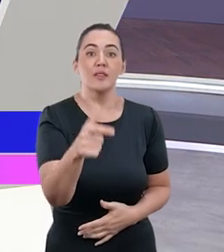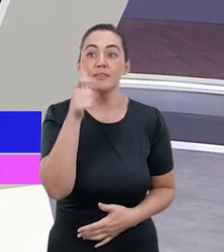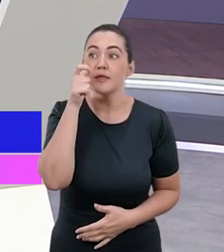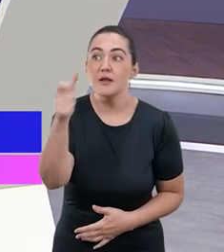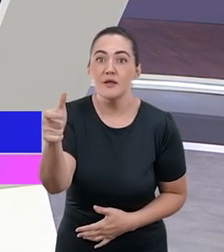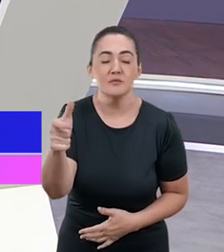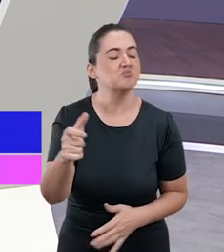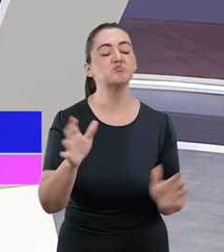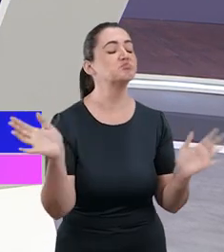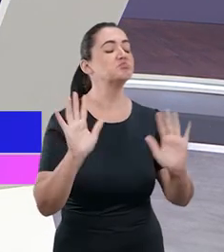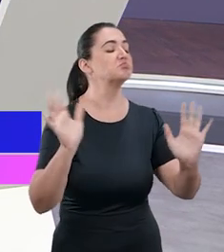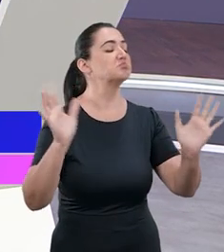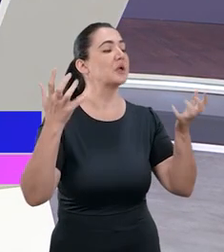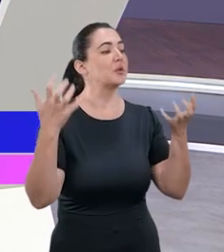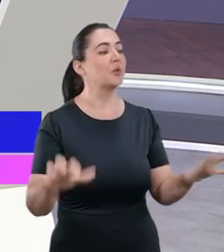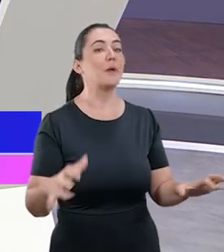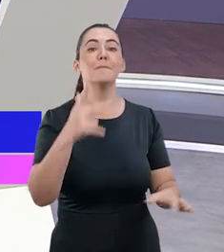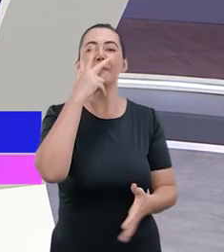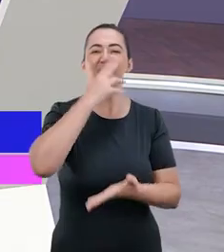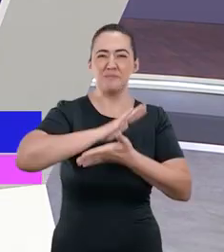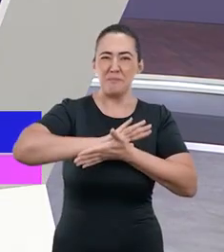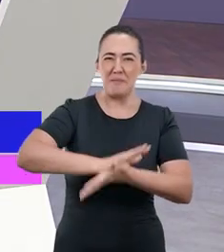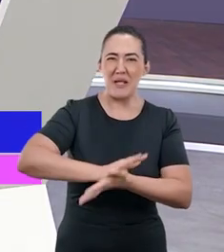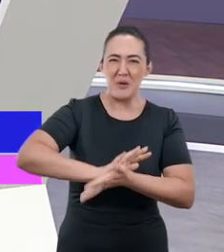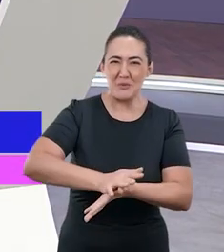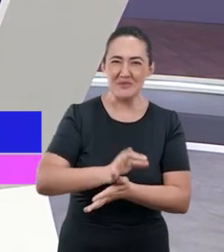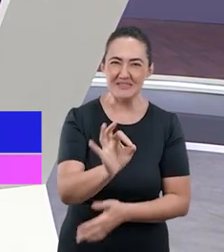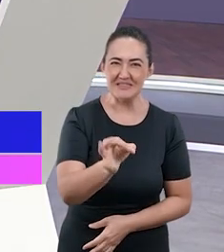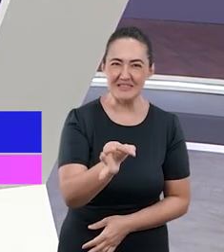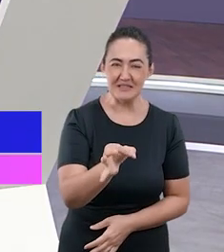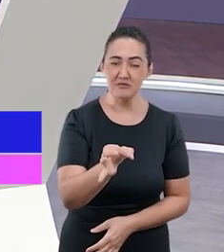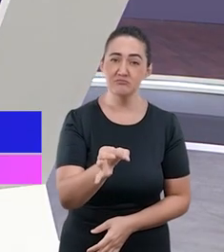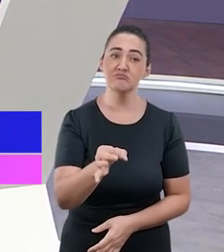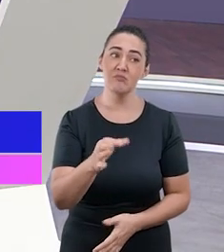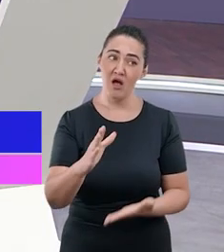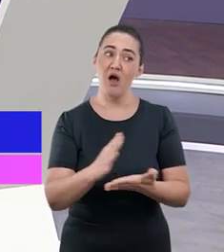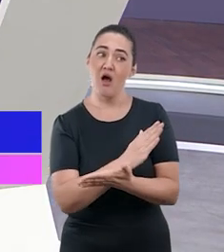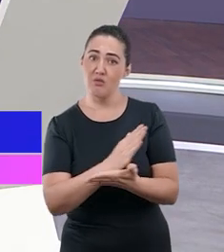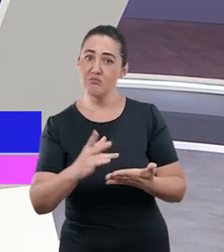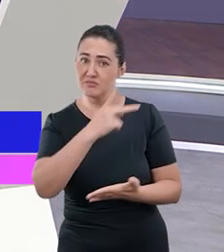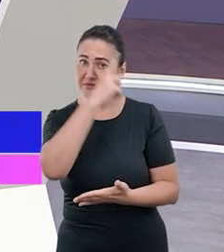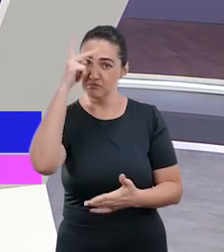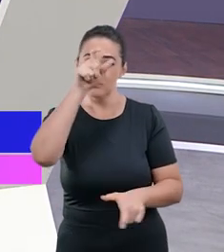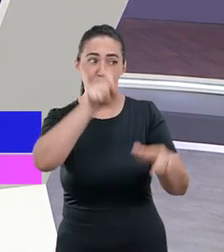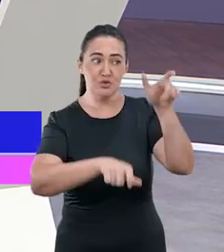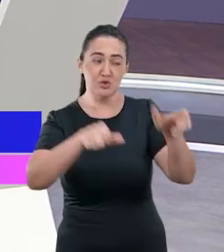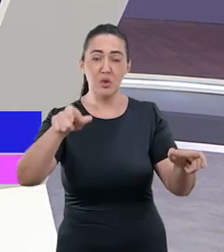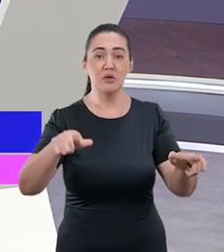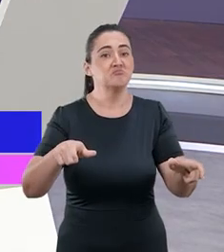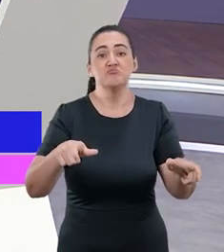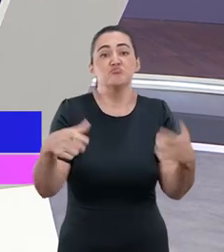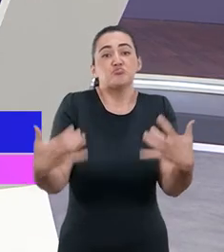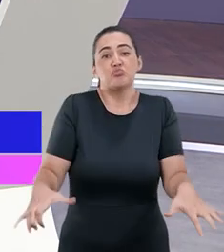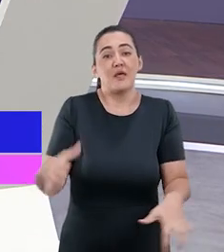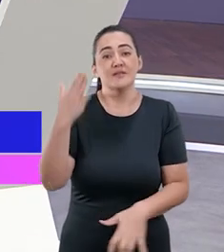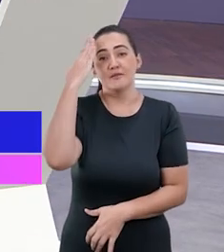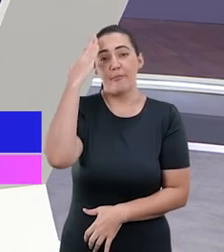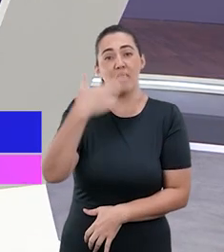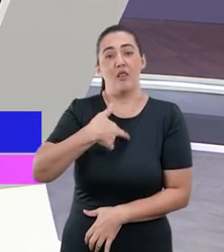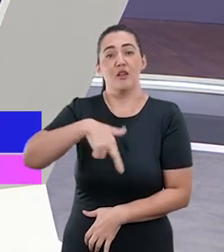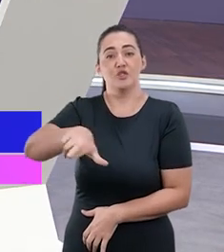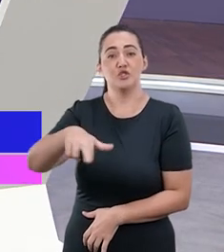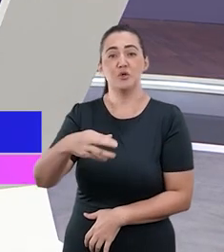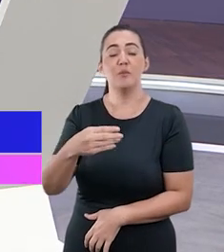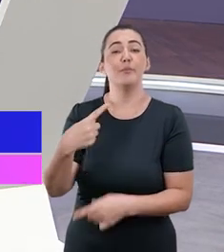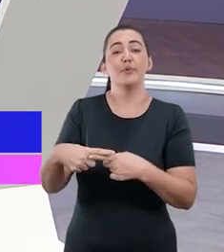quero. Esse preconceito faz com que algumas pessoas vivam de uma forma que elas não entenderam nem